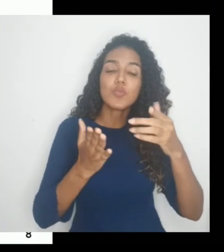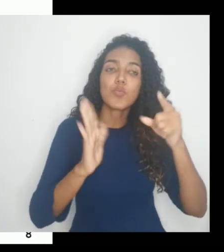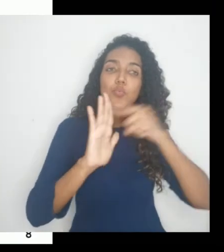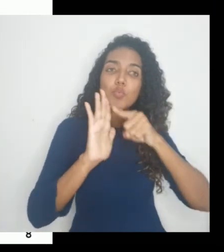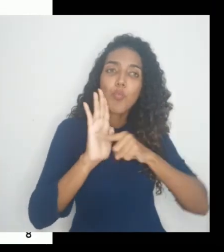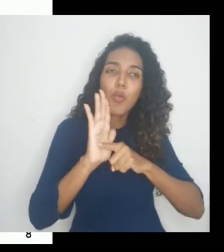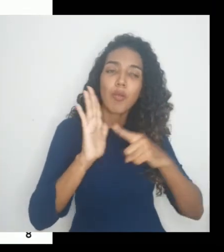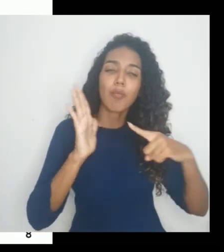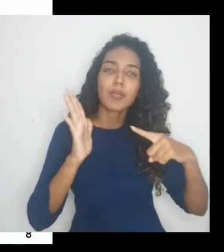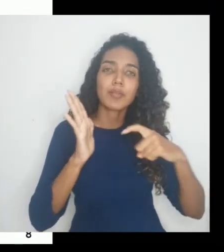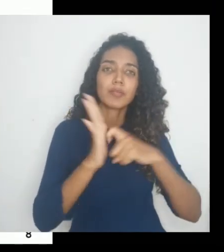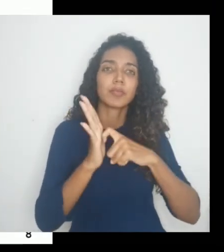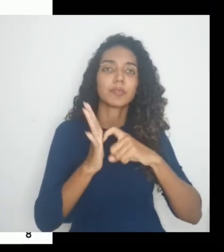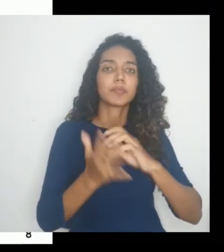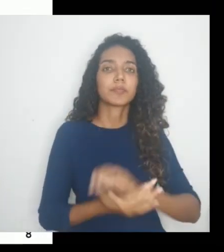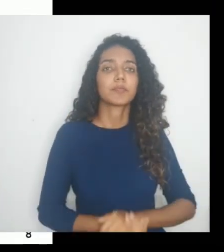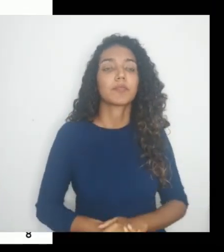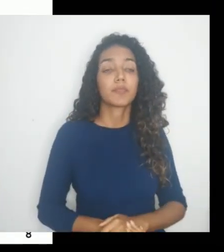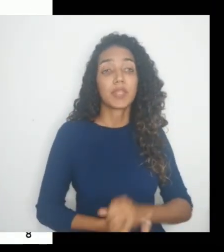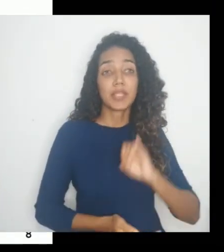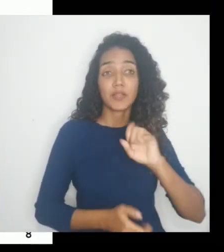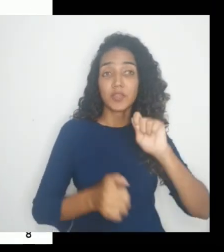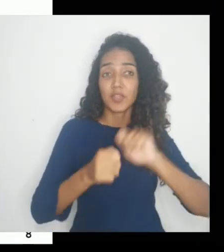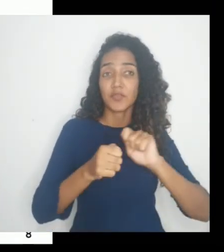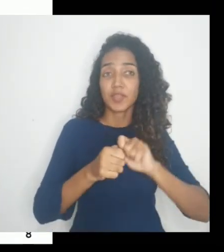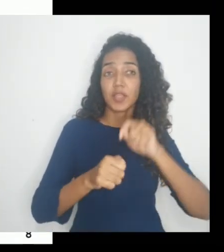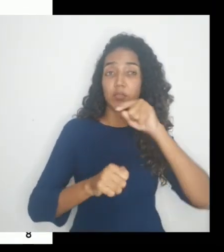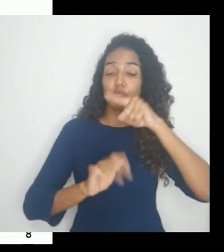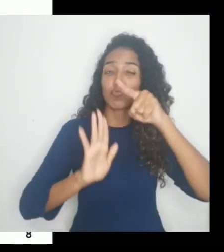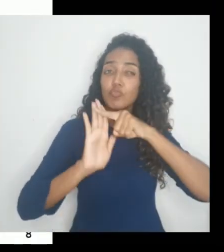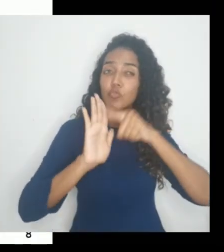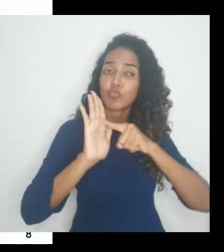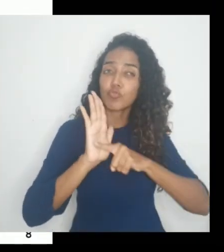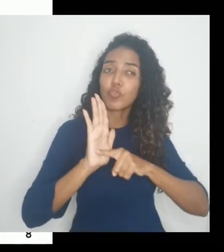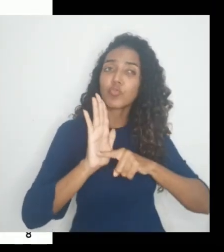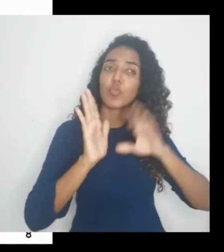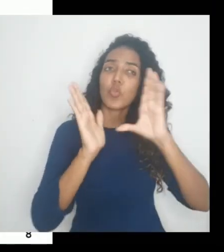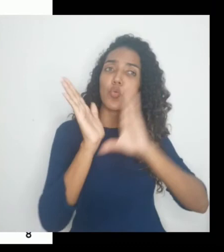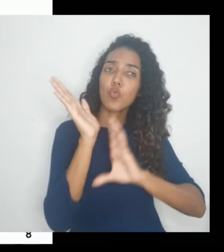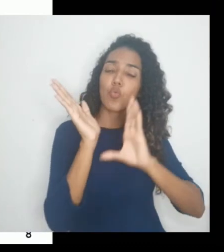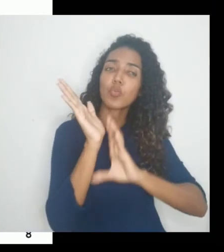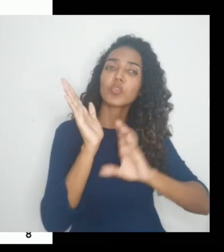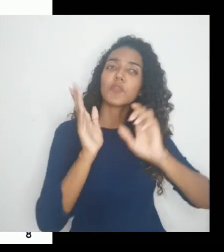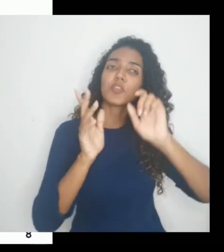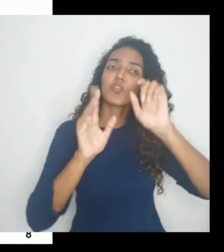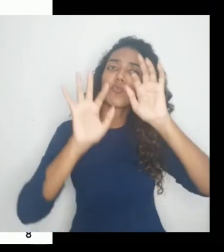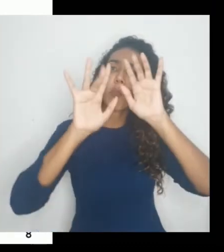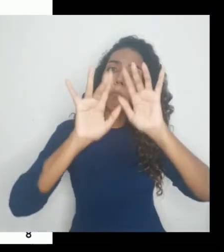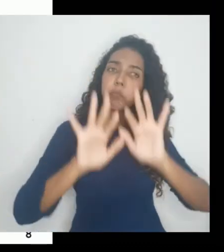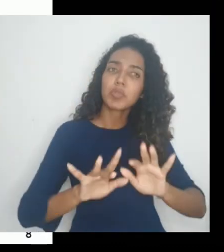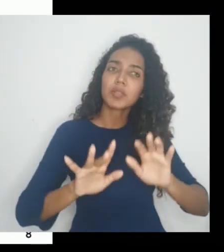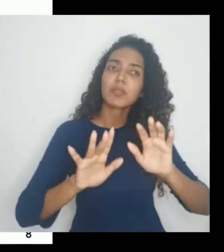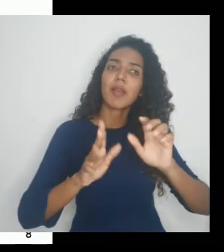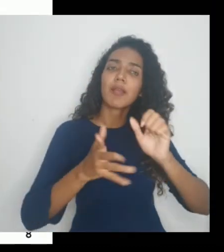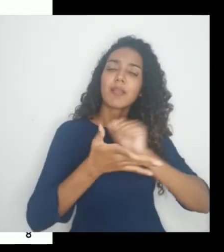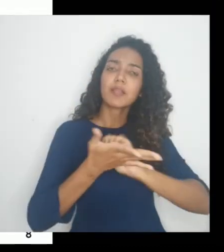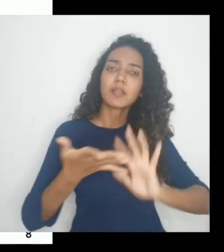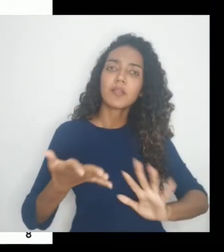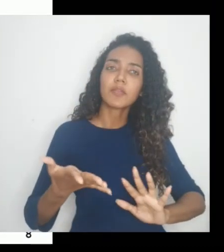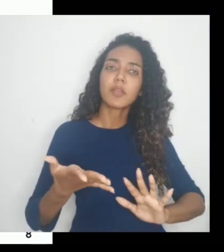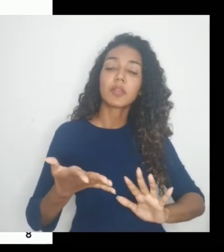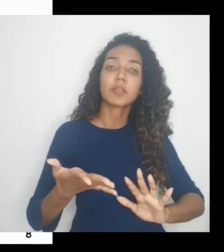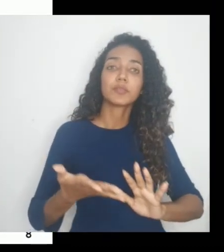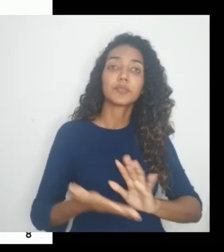nos projetos de vocês, nos códigos que vocês forem escreverem para listas de exercícios ou qualquer coisa. Somente defina uma classe por